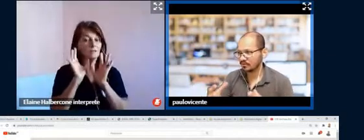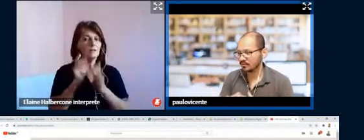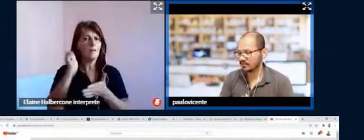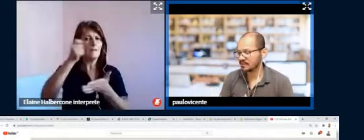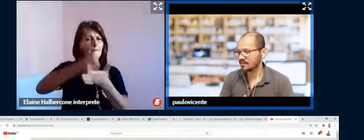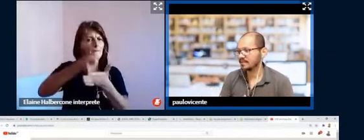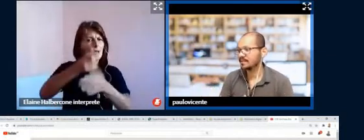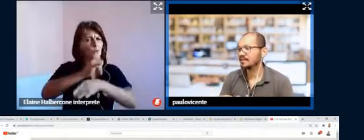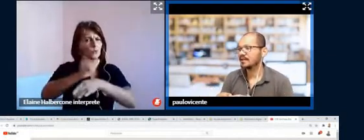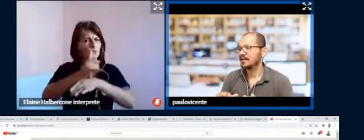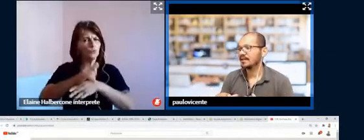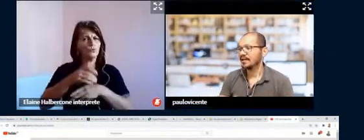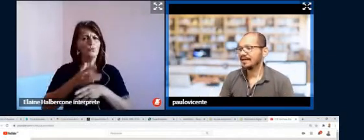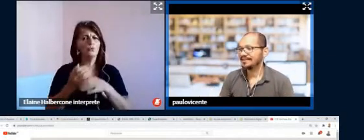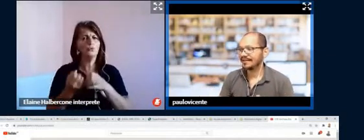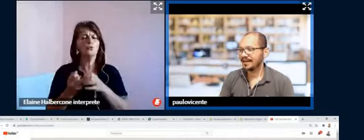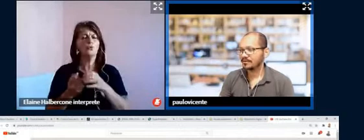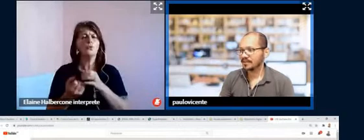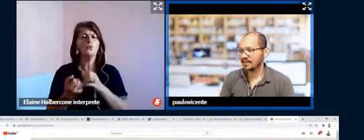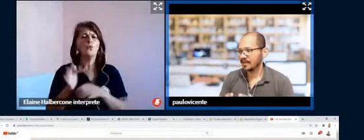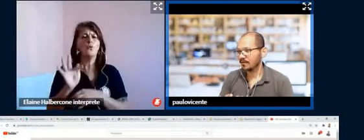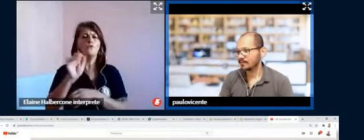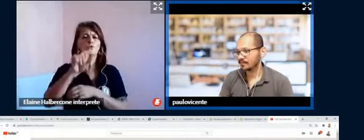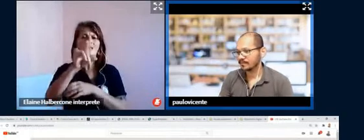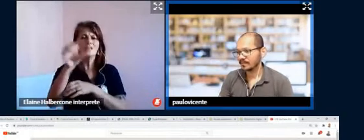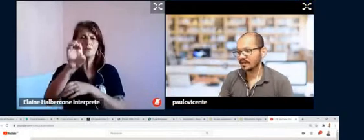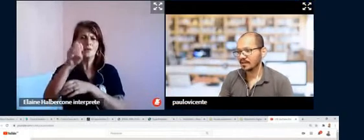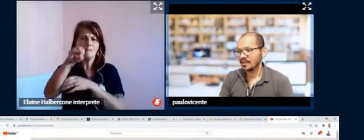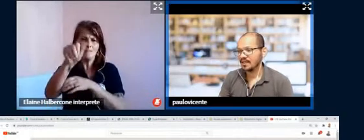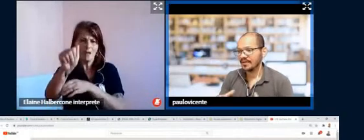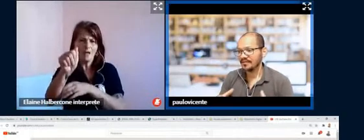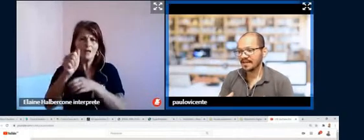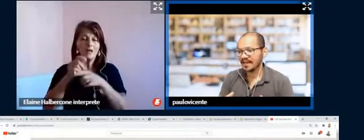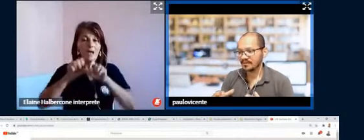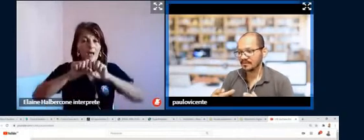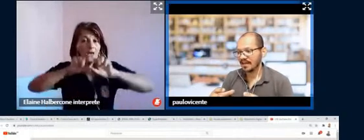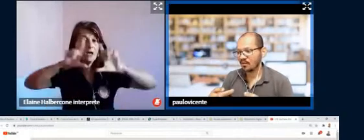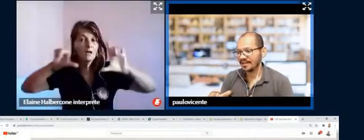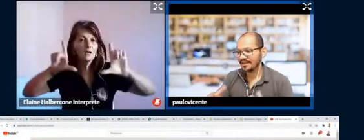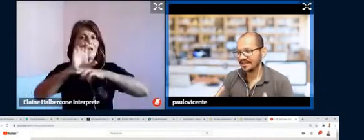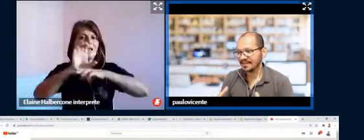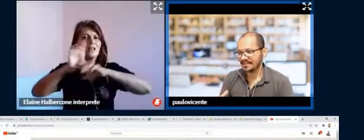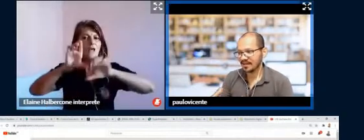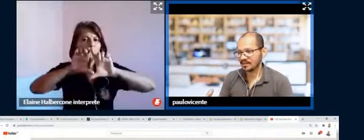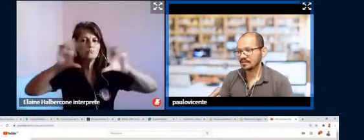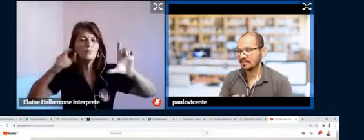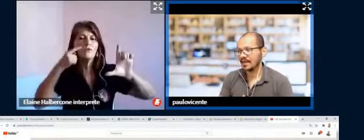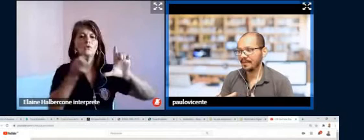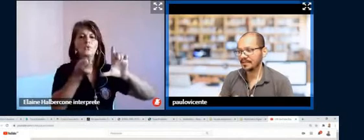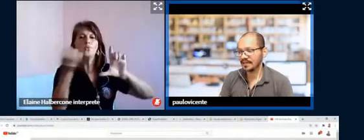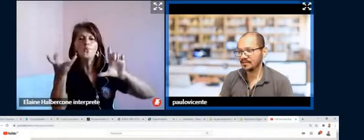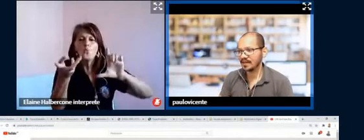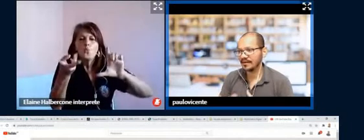pelo YouTube Fundação Lema, entraram no canal e verificaram a qualidade das aulas.